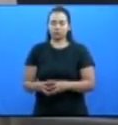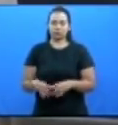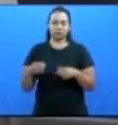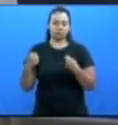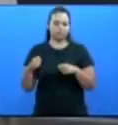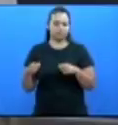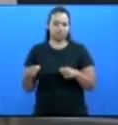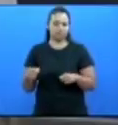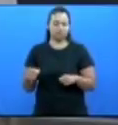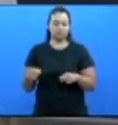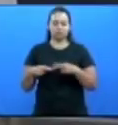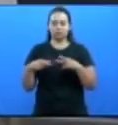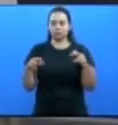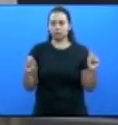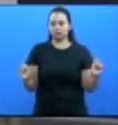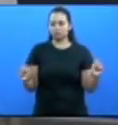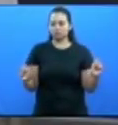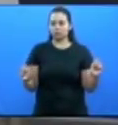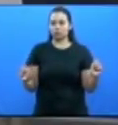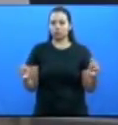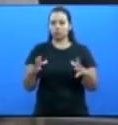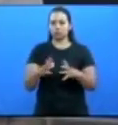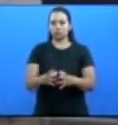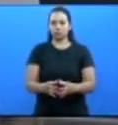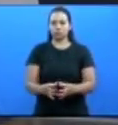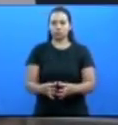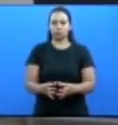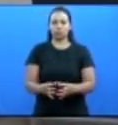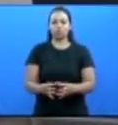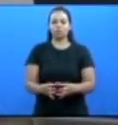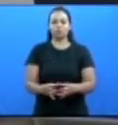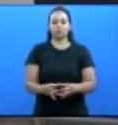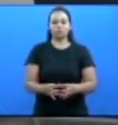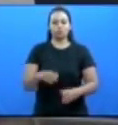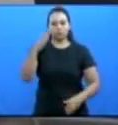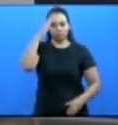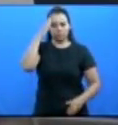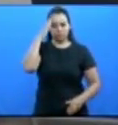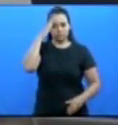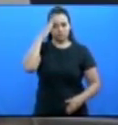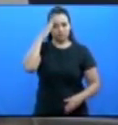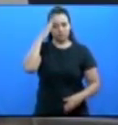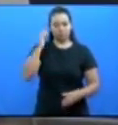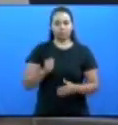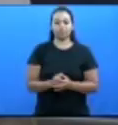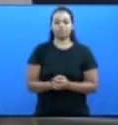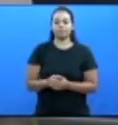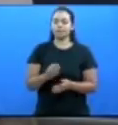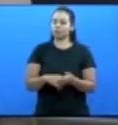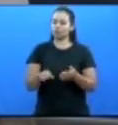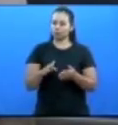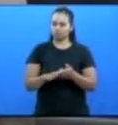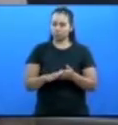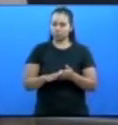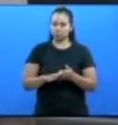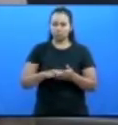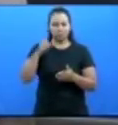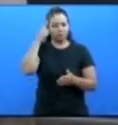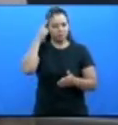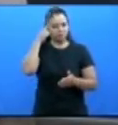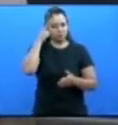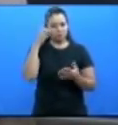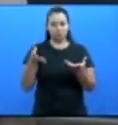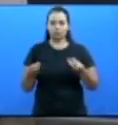as peculiaridades dessas secretarias, imagino que esses técnicos tenham se debruçado bastante sobre